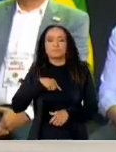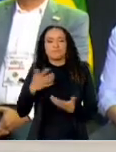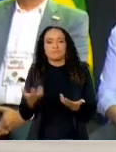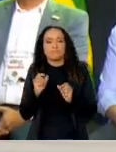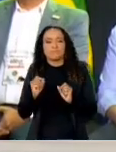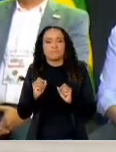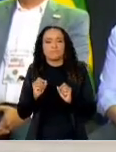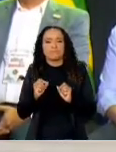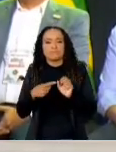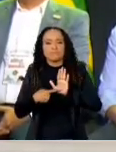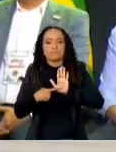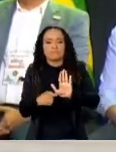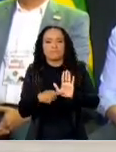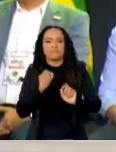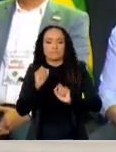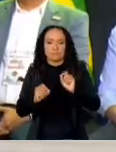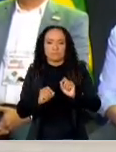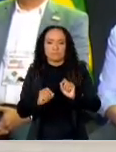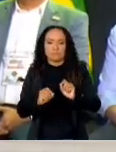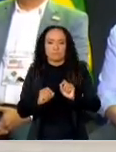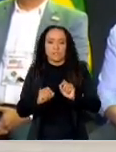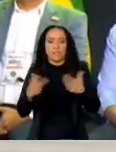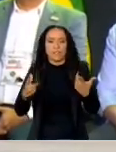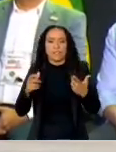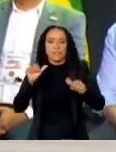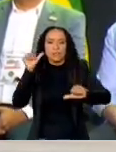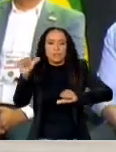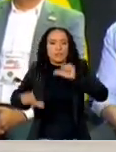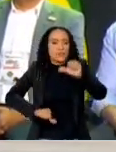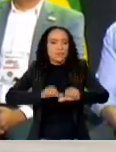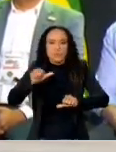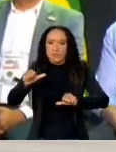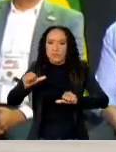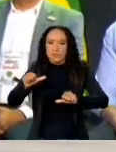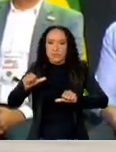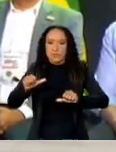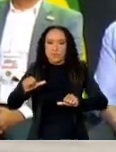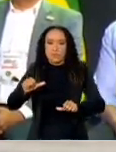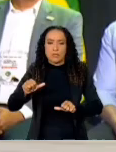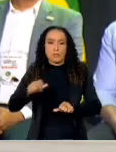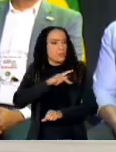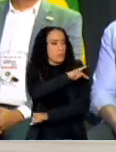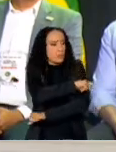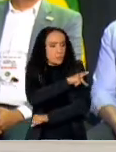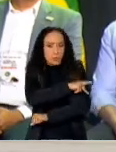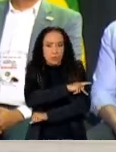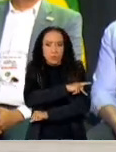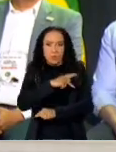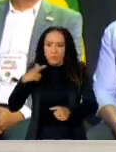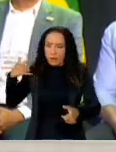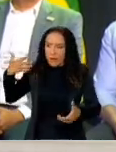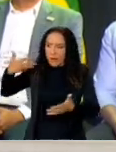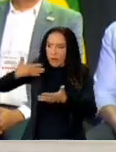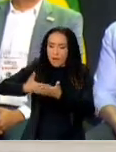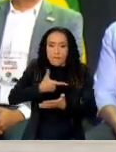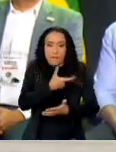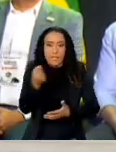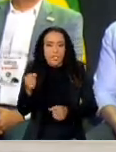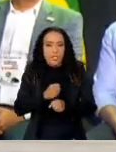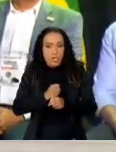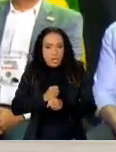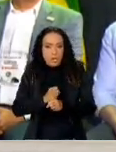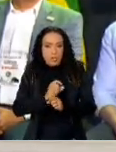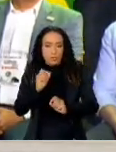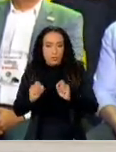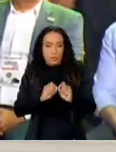Se para muitos ele é o mito, para o governador do estado do Piauí, o Rafael Fontelli, o Bolsonaro nunca passou e não passa